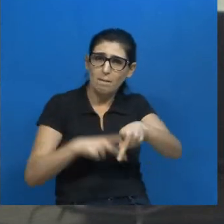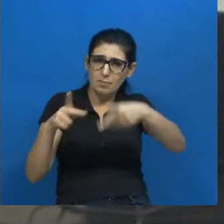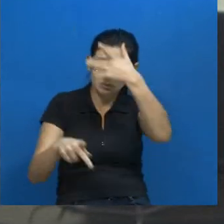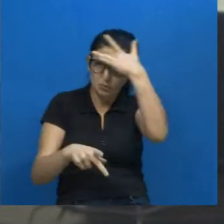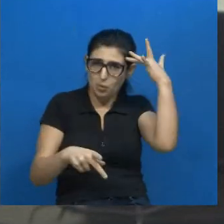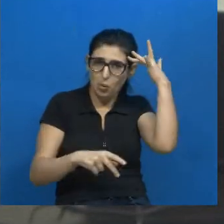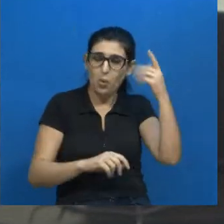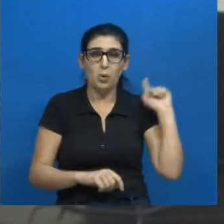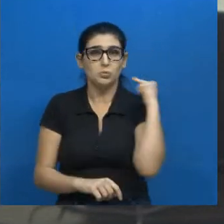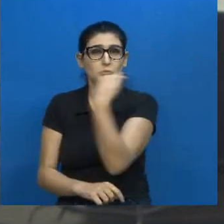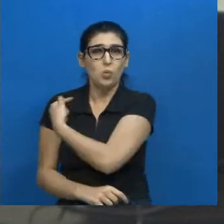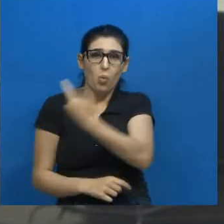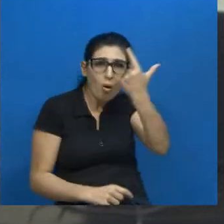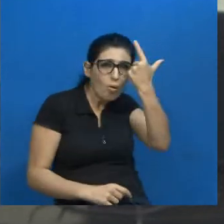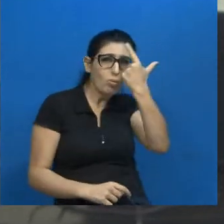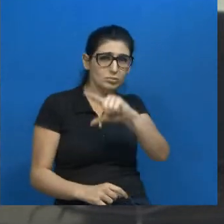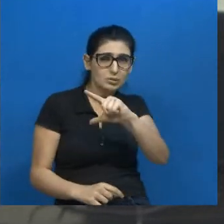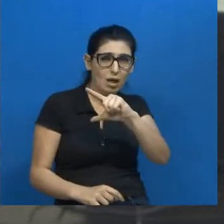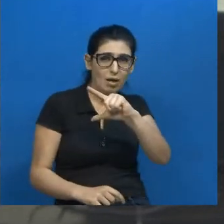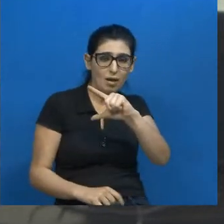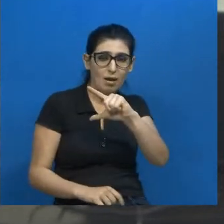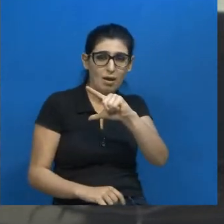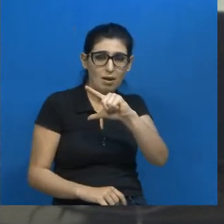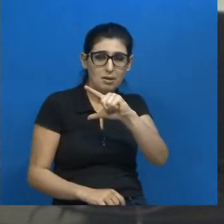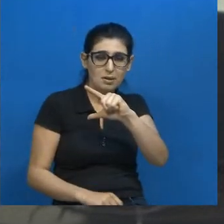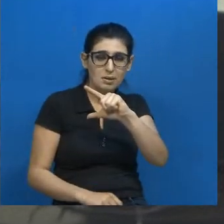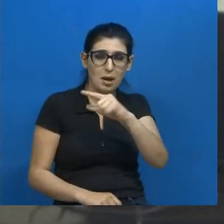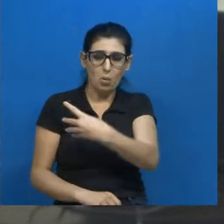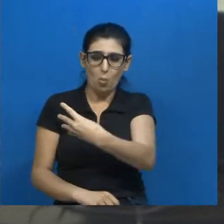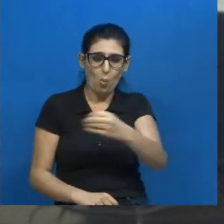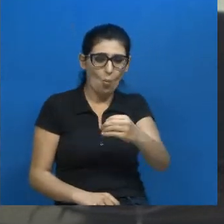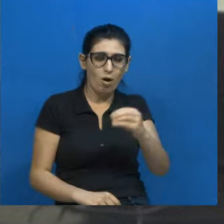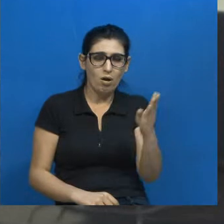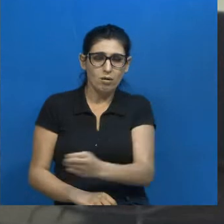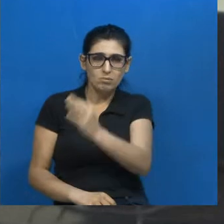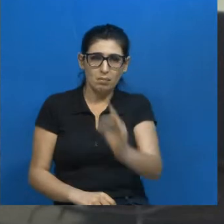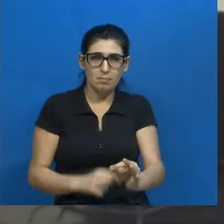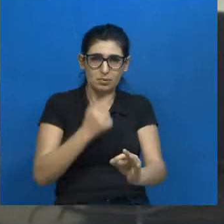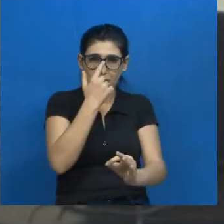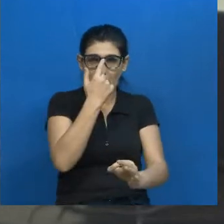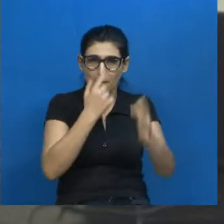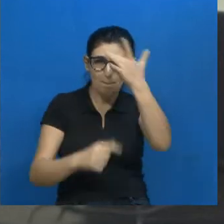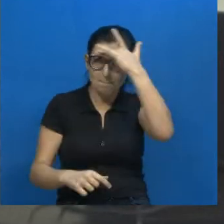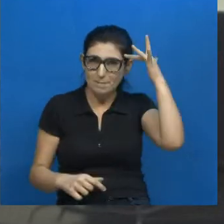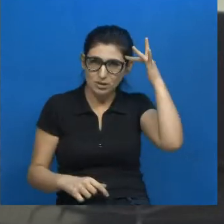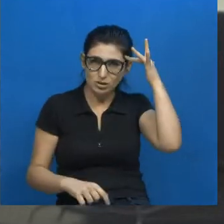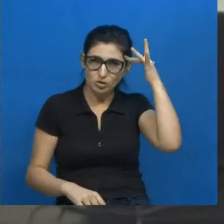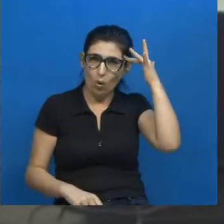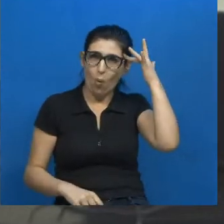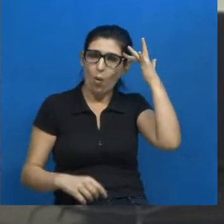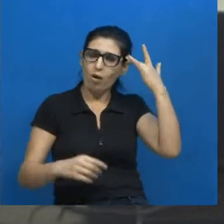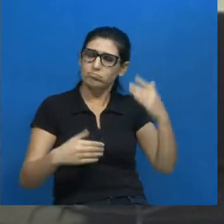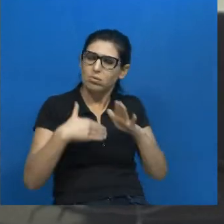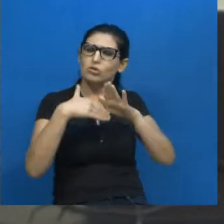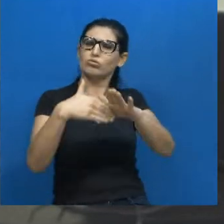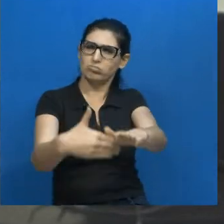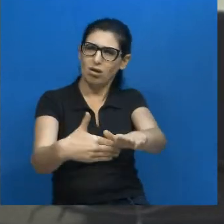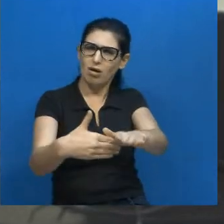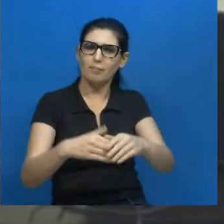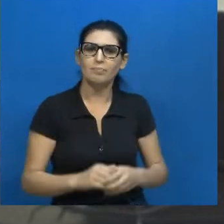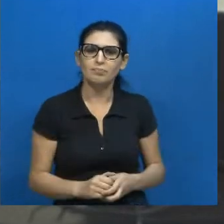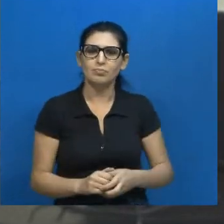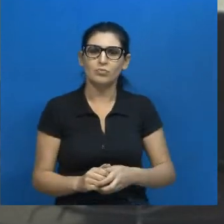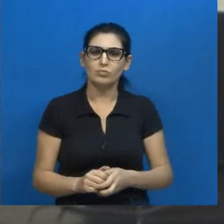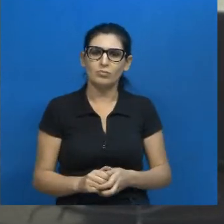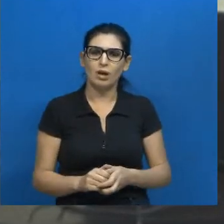gente consegue, com essa 40% de passageiro, a gente dá algo melhor. Os demais são